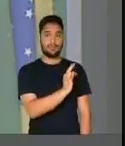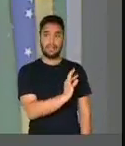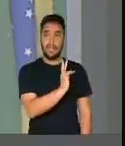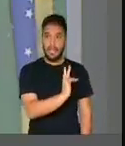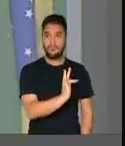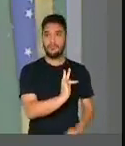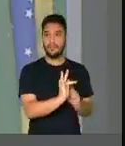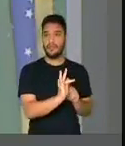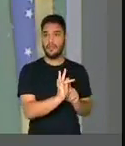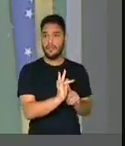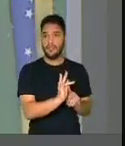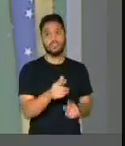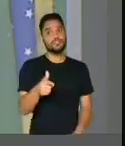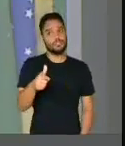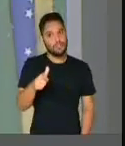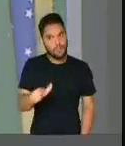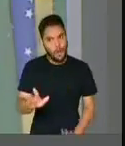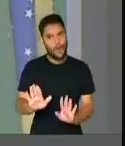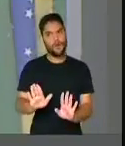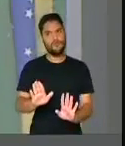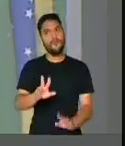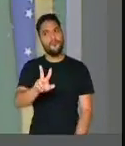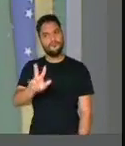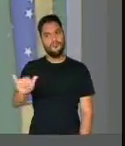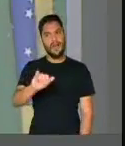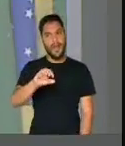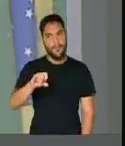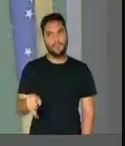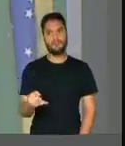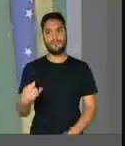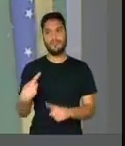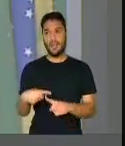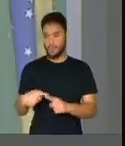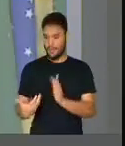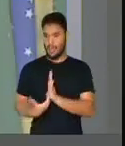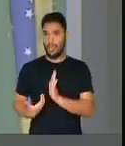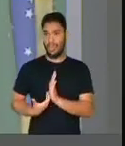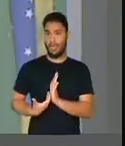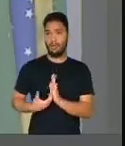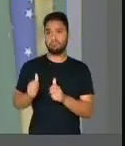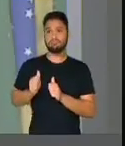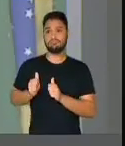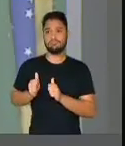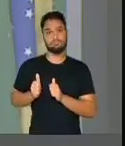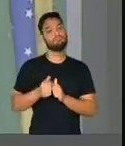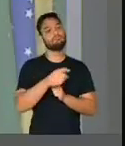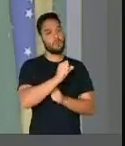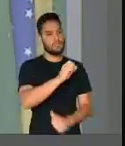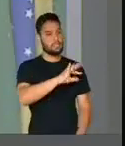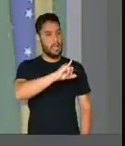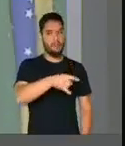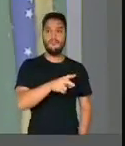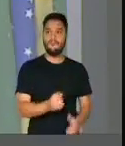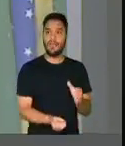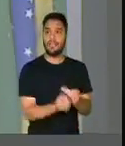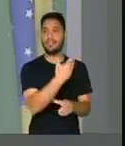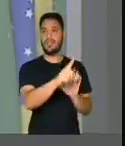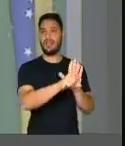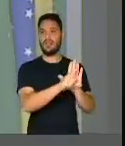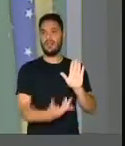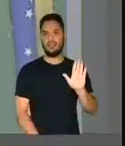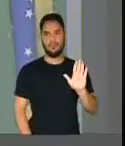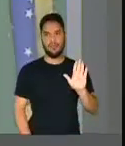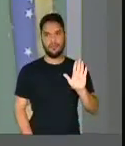Tribunal Federal, de novo, aproveitando o vácuo do parlamento, haverá de legislar.